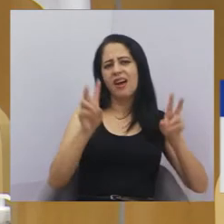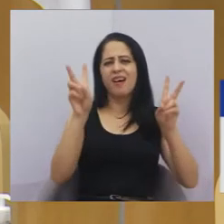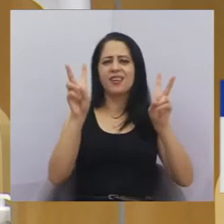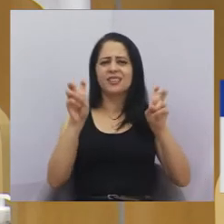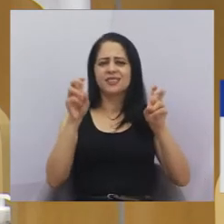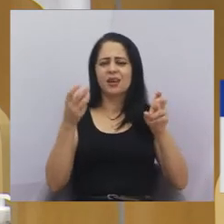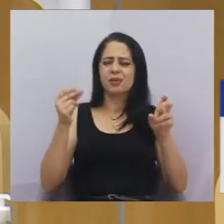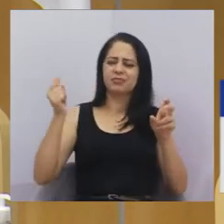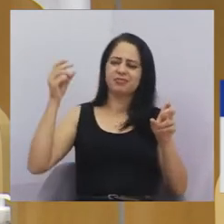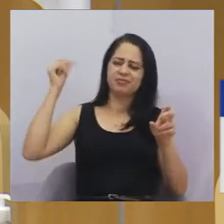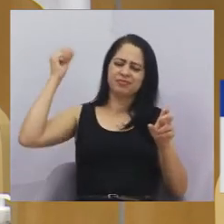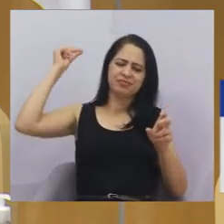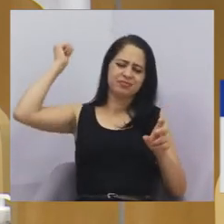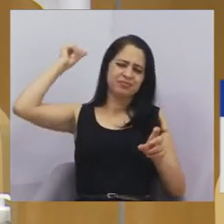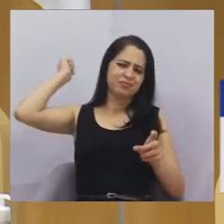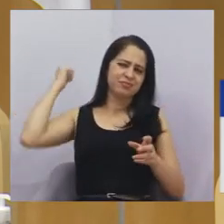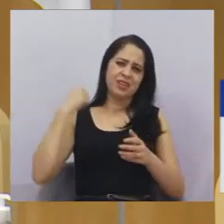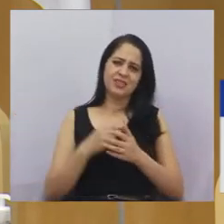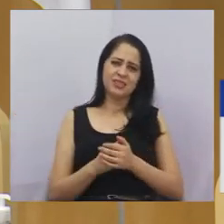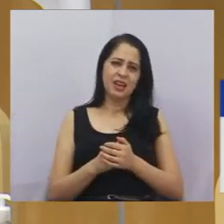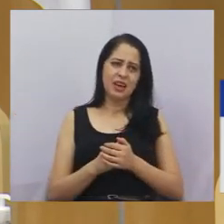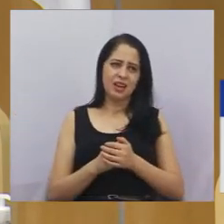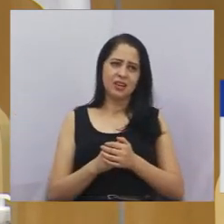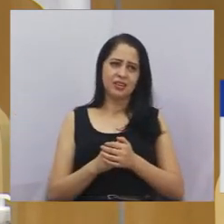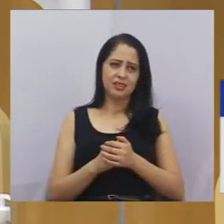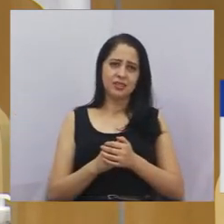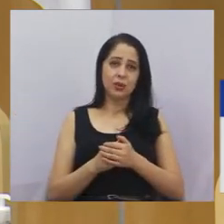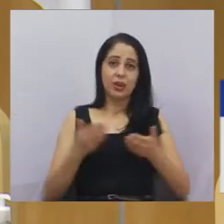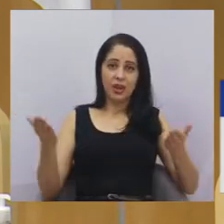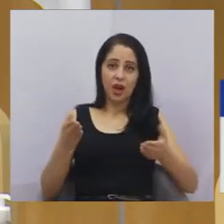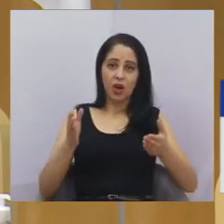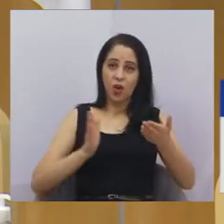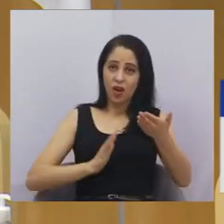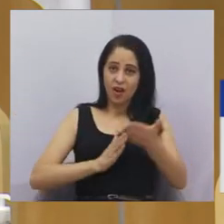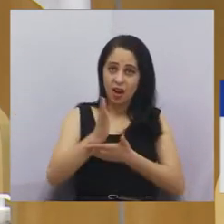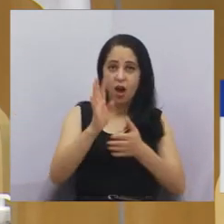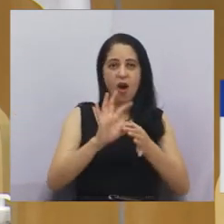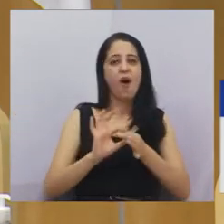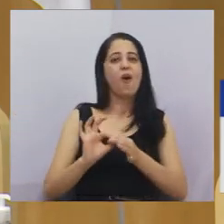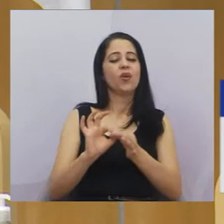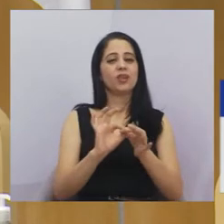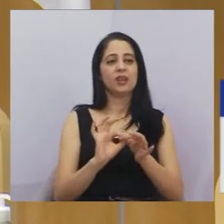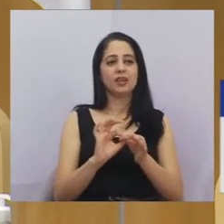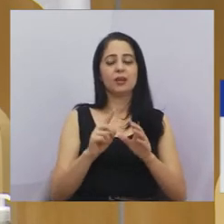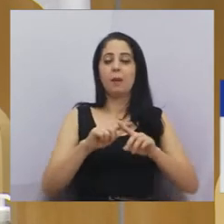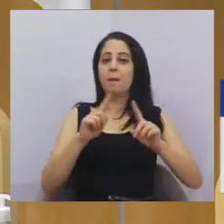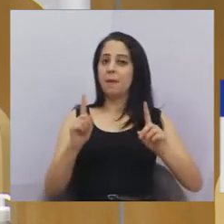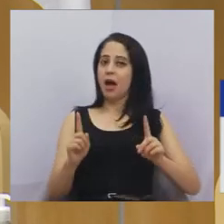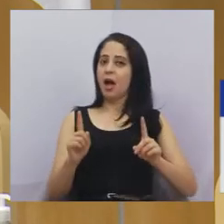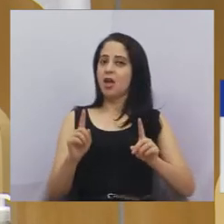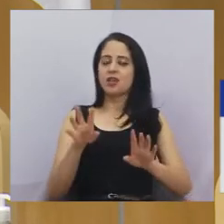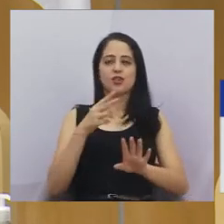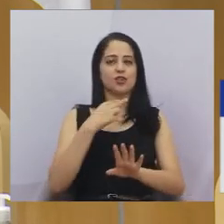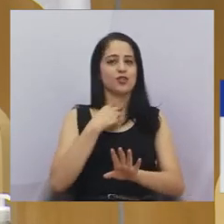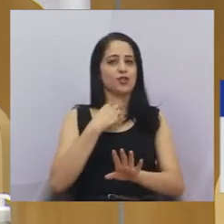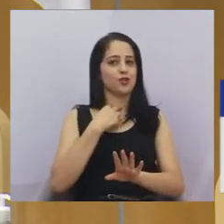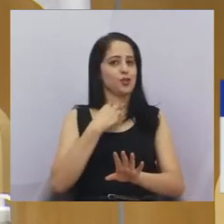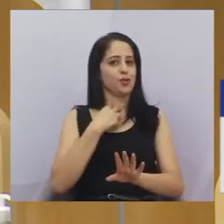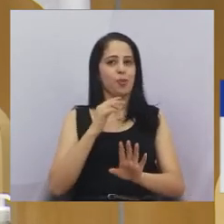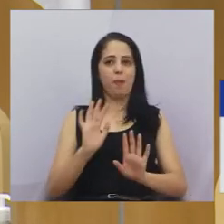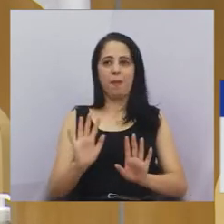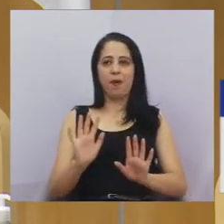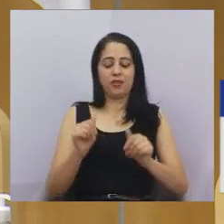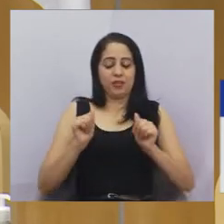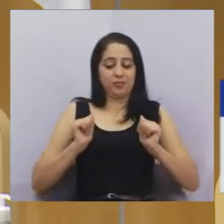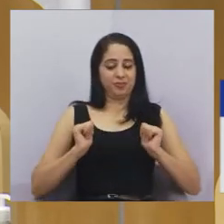vereador? E que por unanimidade foi aprovado. Mas a gente não pode tampar o sol com a peneira,